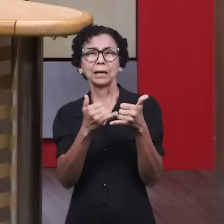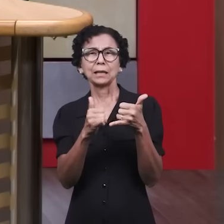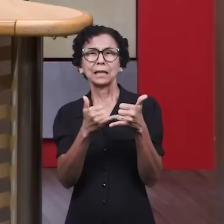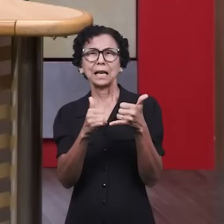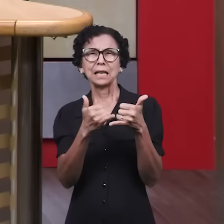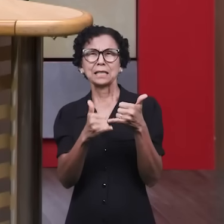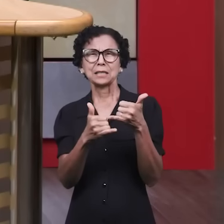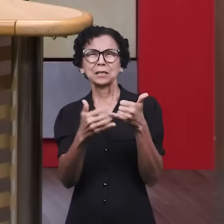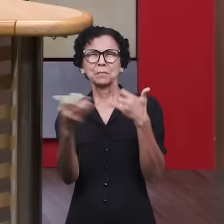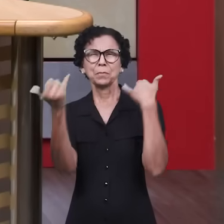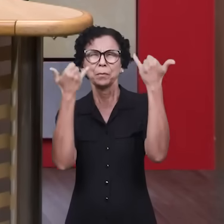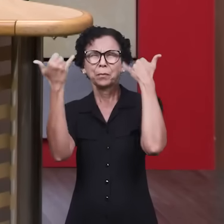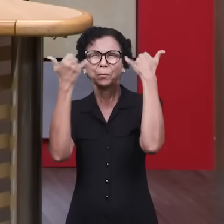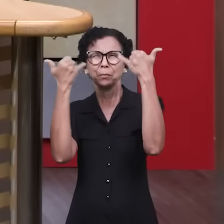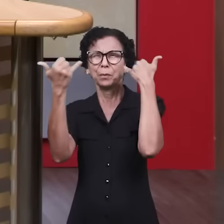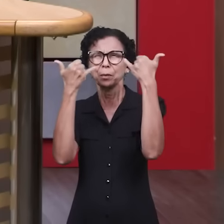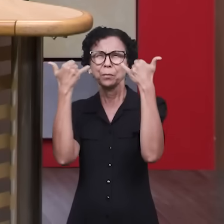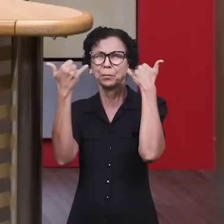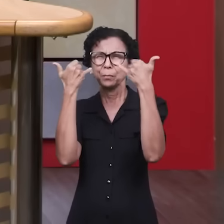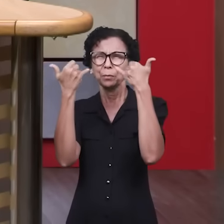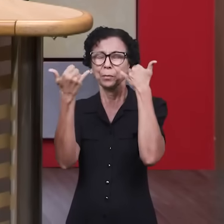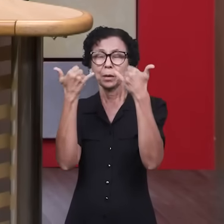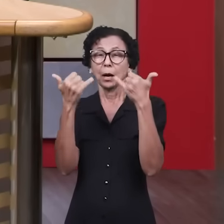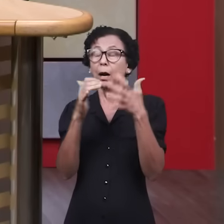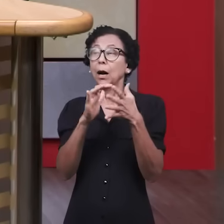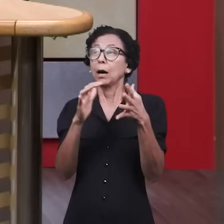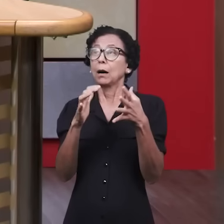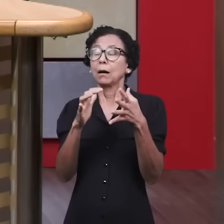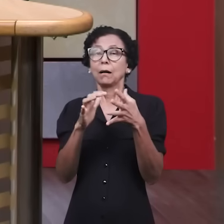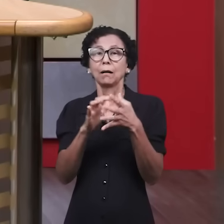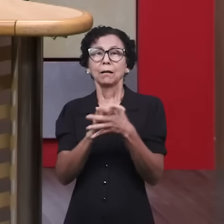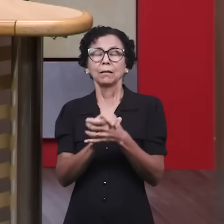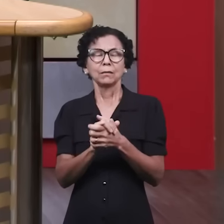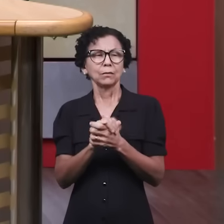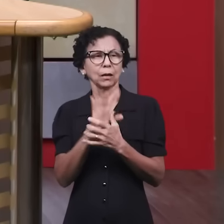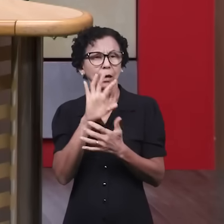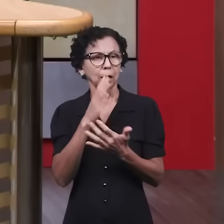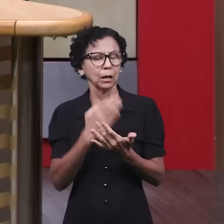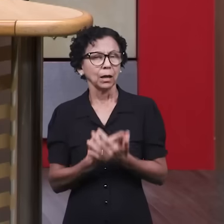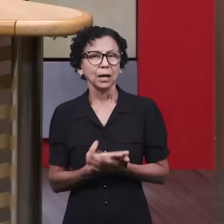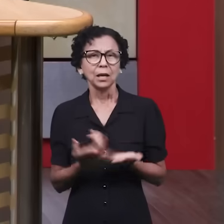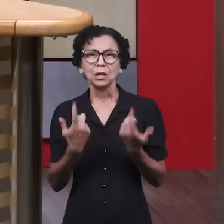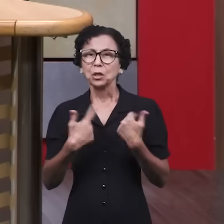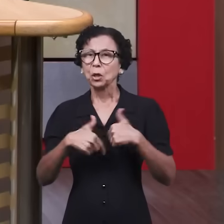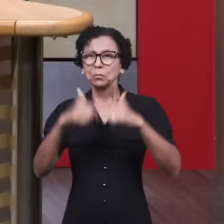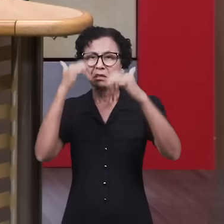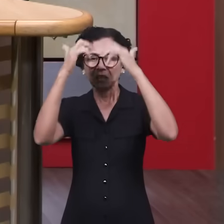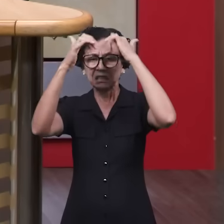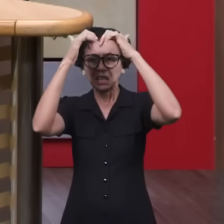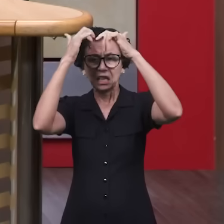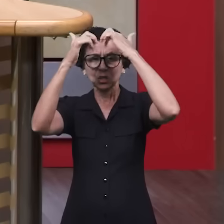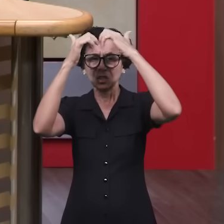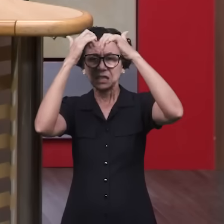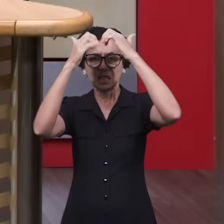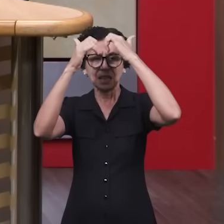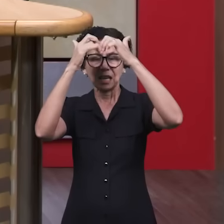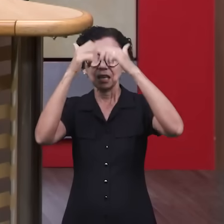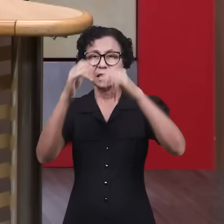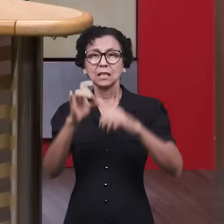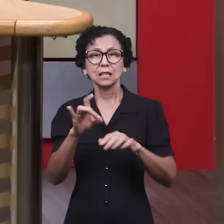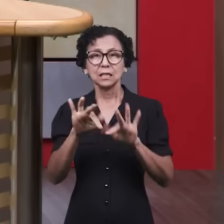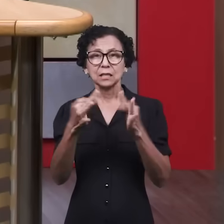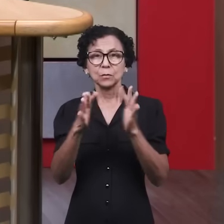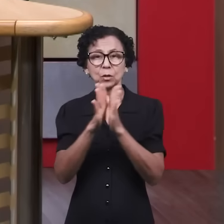texto que eu fiquei impressionado. Eu não gastei raciocínio, eu não gastei nem meditação, eu simplesmente abri a palavra e veio tudo